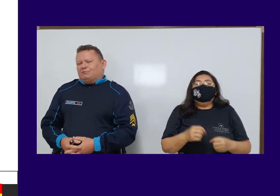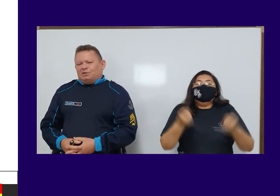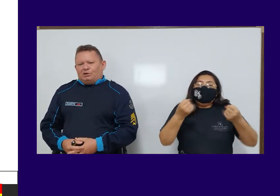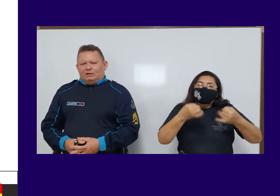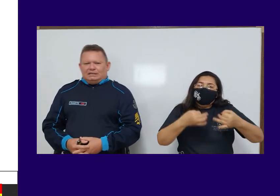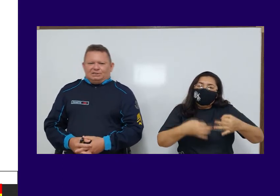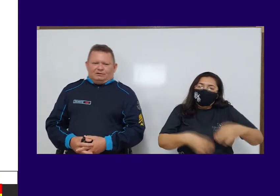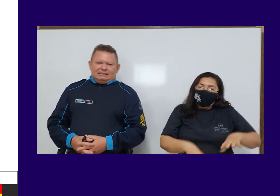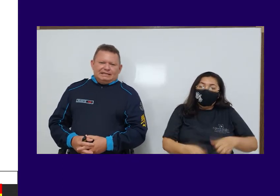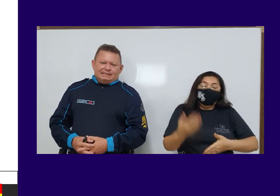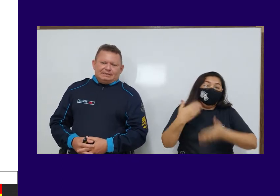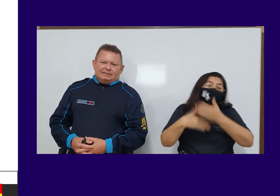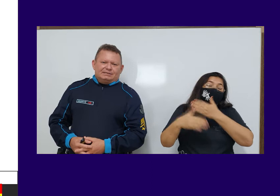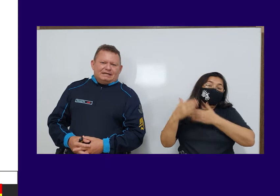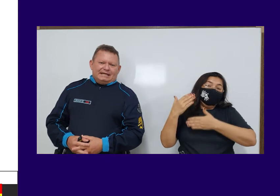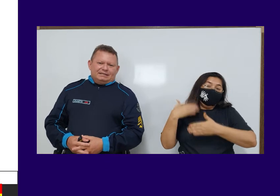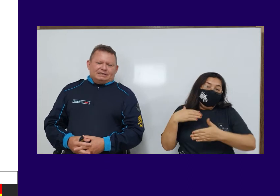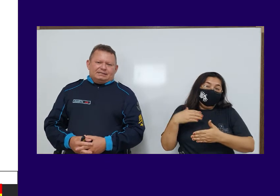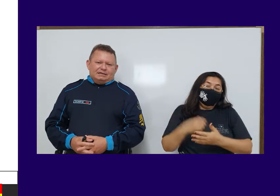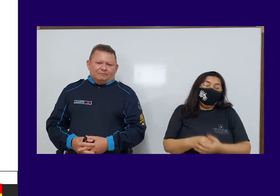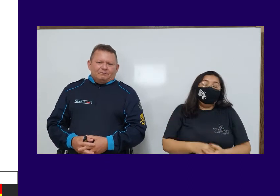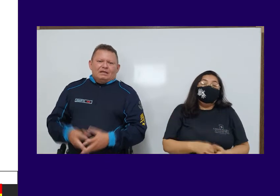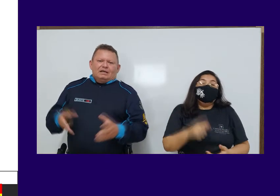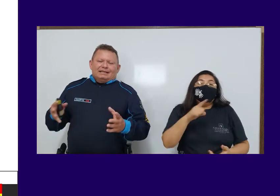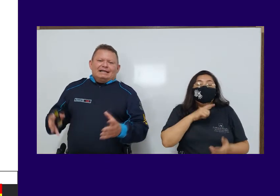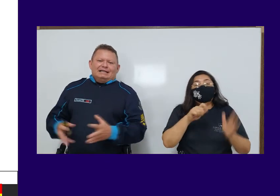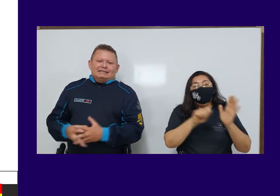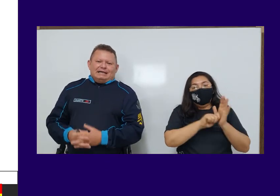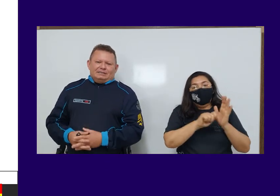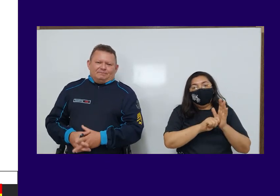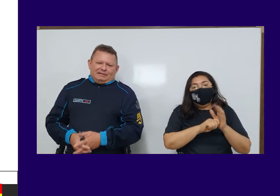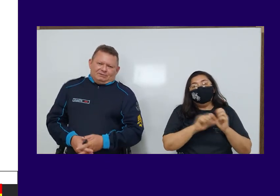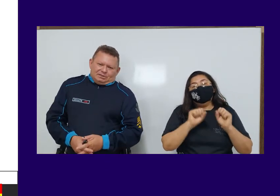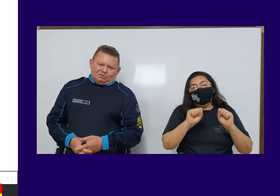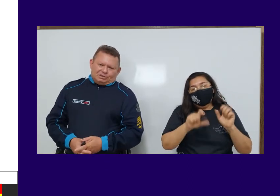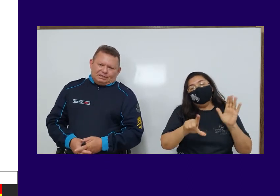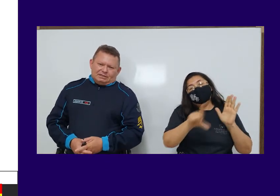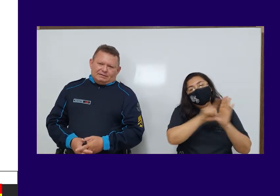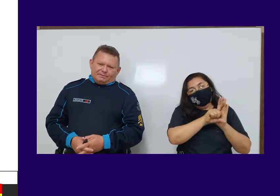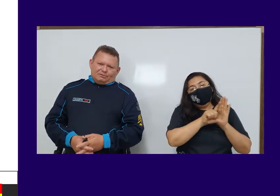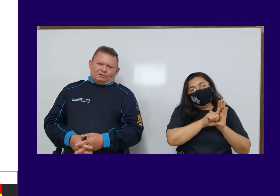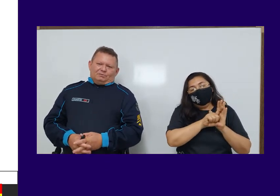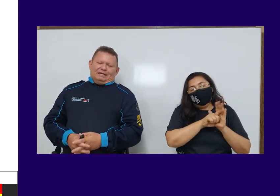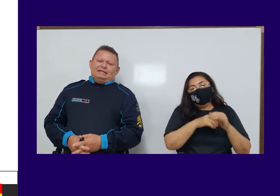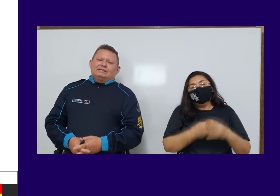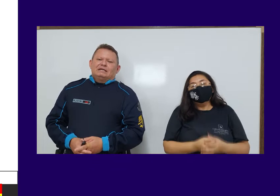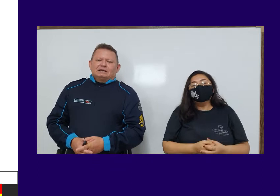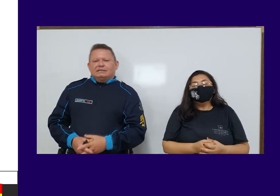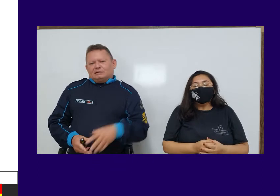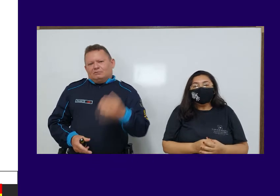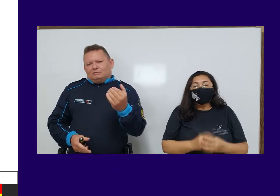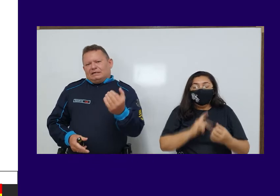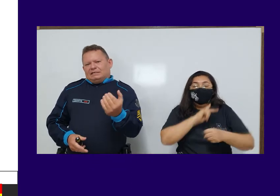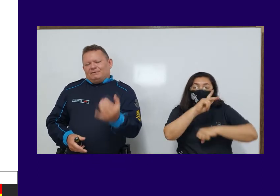dois tipos de drogas, as drogas lícitas, que são aquelas que são legalizadas pela nossa justiça, né? Pelo nosso país,